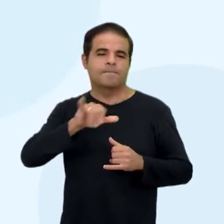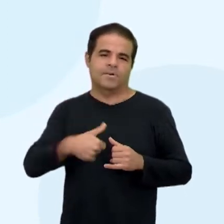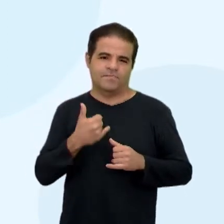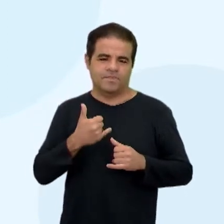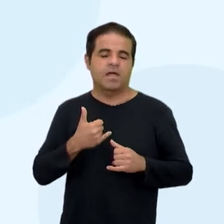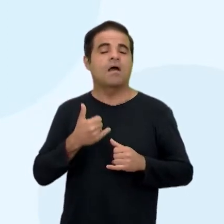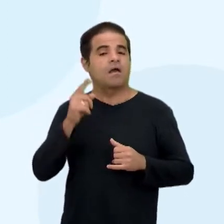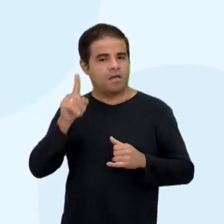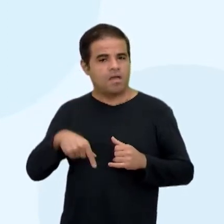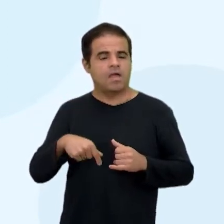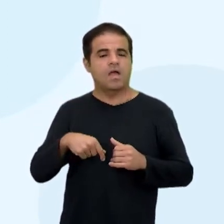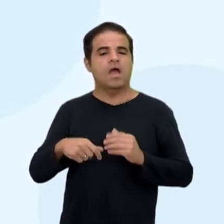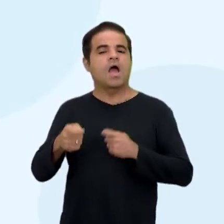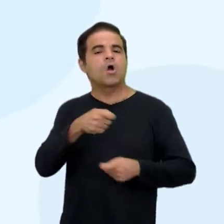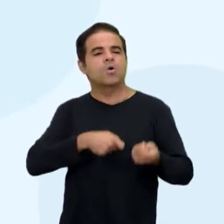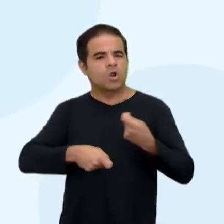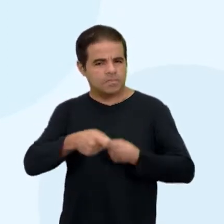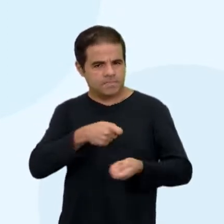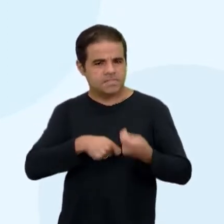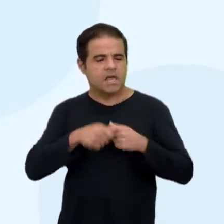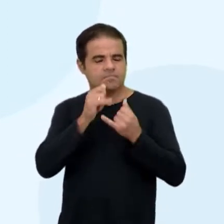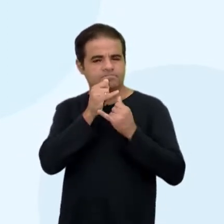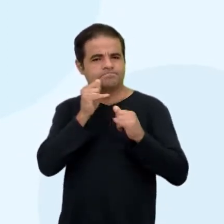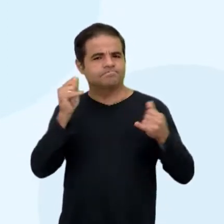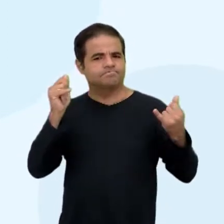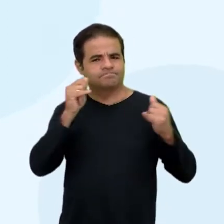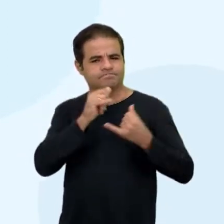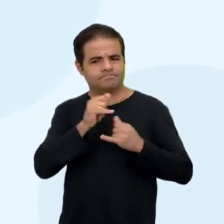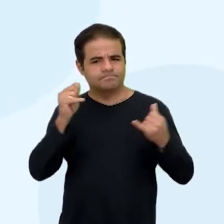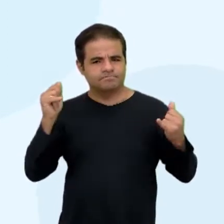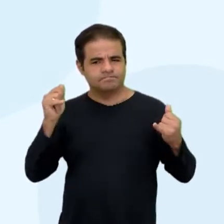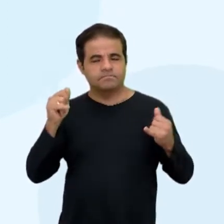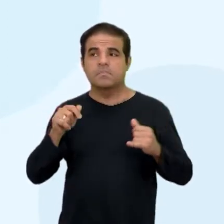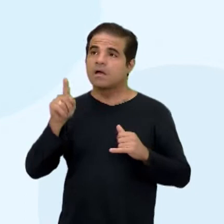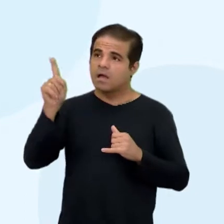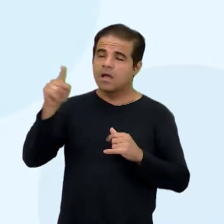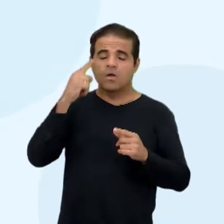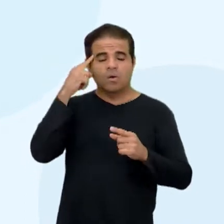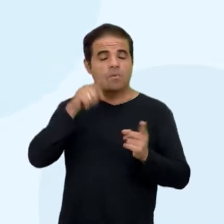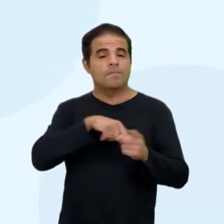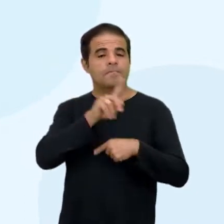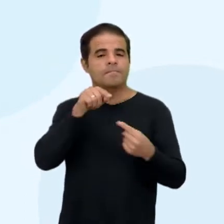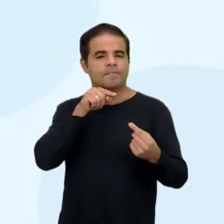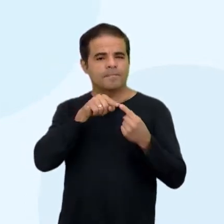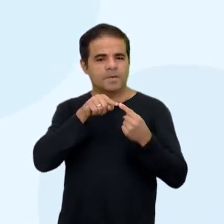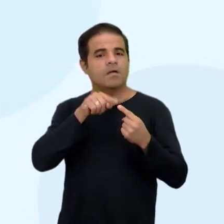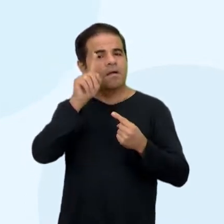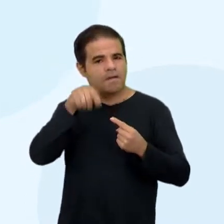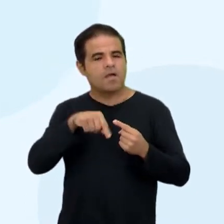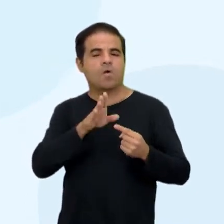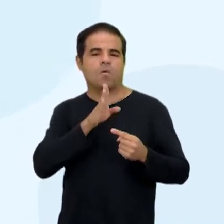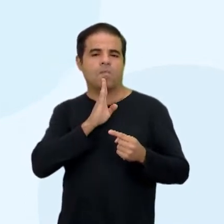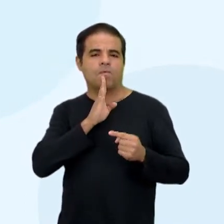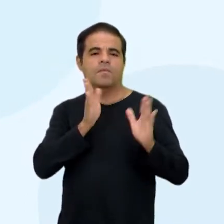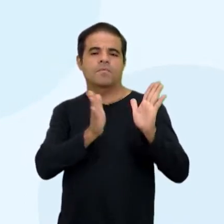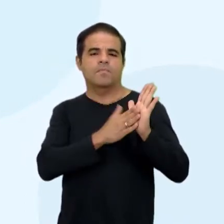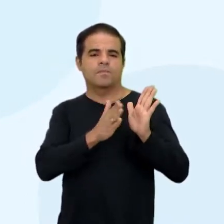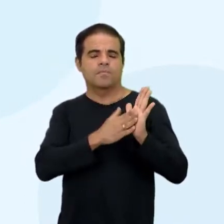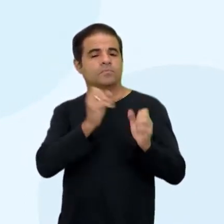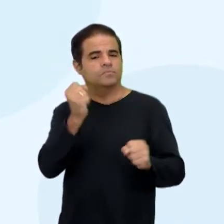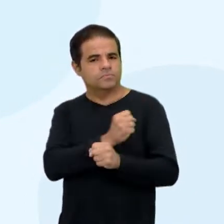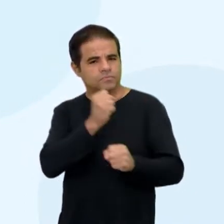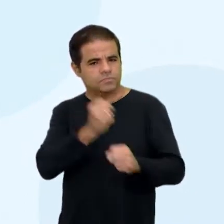pelo menos economizar eletricidade, tá certo? Então, olha lá, o objetivo de hoje é conhecer uma proposta de construção